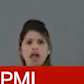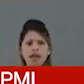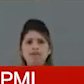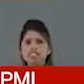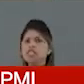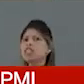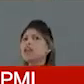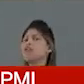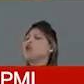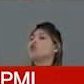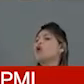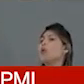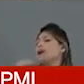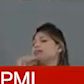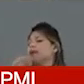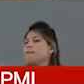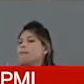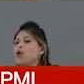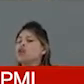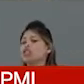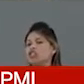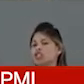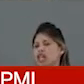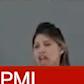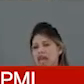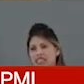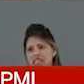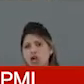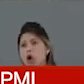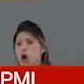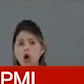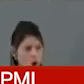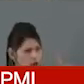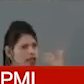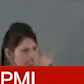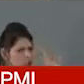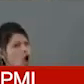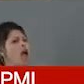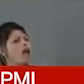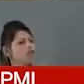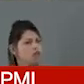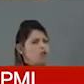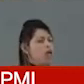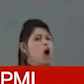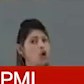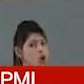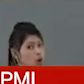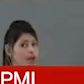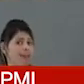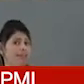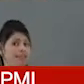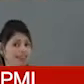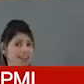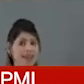omissão, como por exemplo do GSI ou do ministro da Justiça, quem responde por isso é o senhor Lula. Então eu tenho certeza, né,